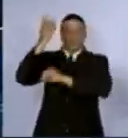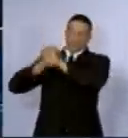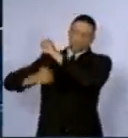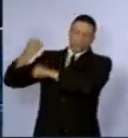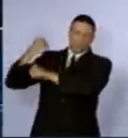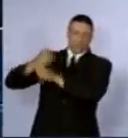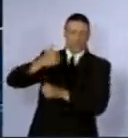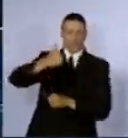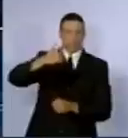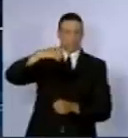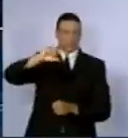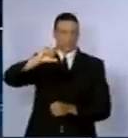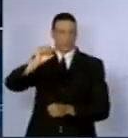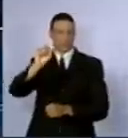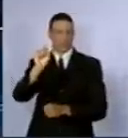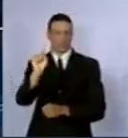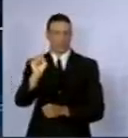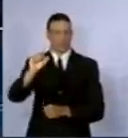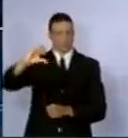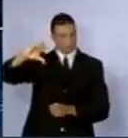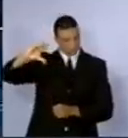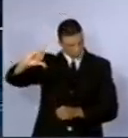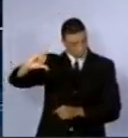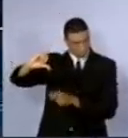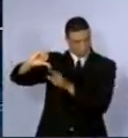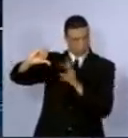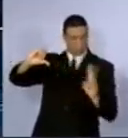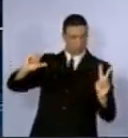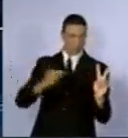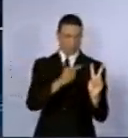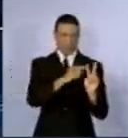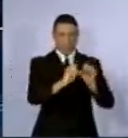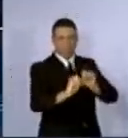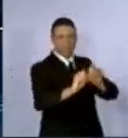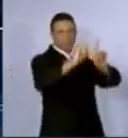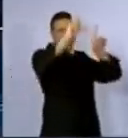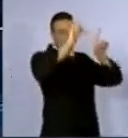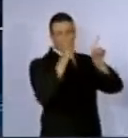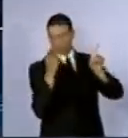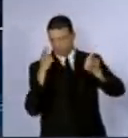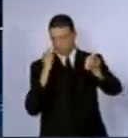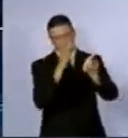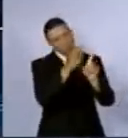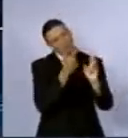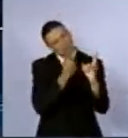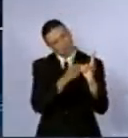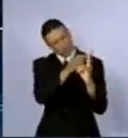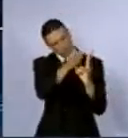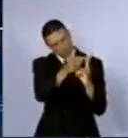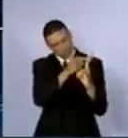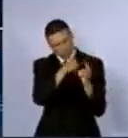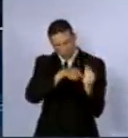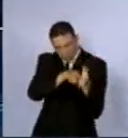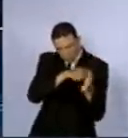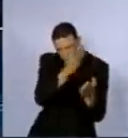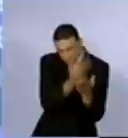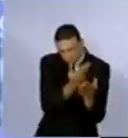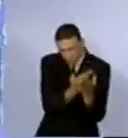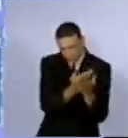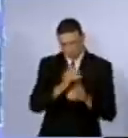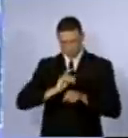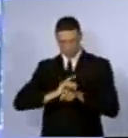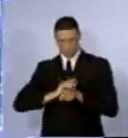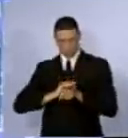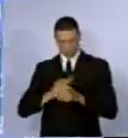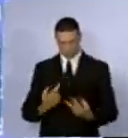1979, esses dois autores, no final do slide que vocês podem ver, eles publicaram a relação entre leucemia e campo eletromagnético.